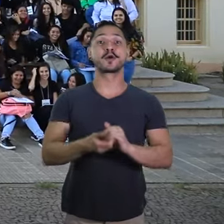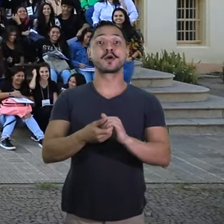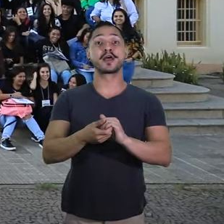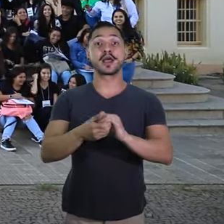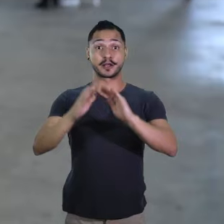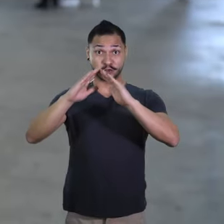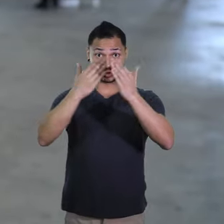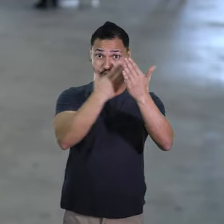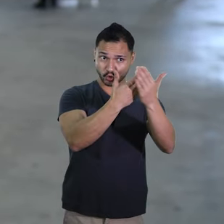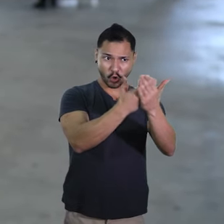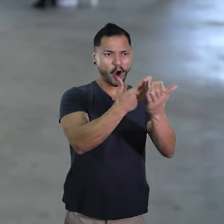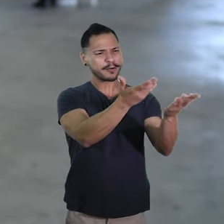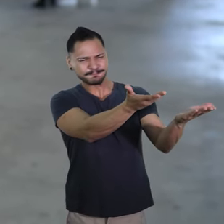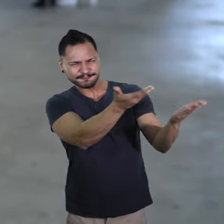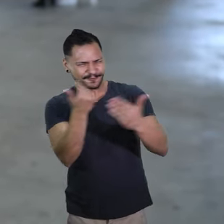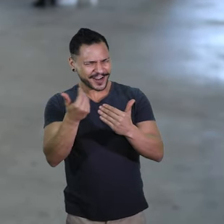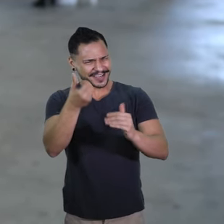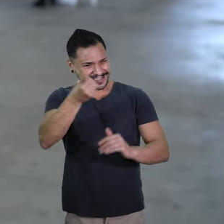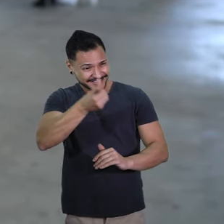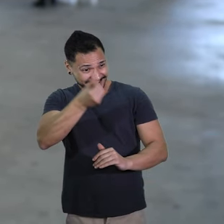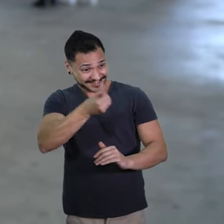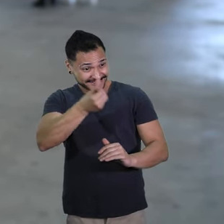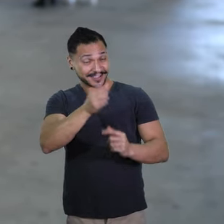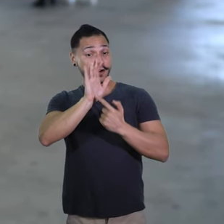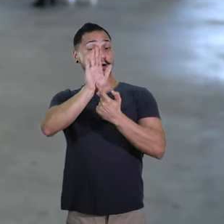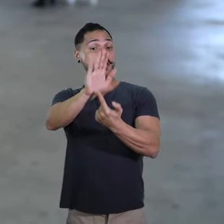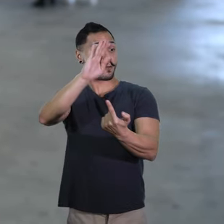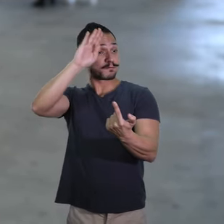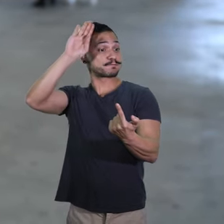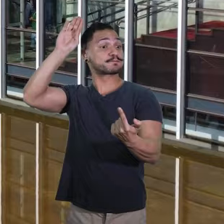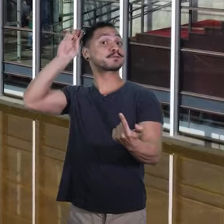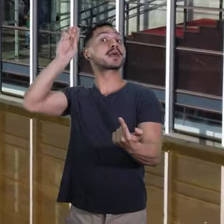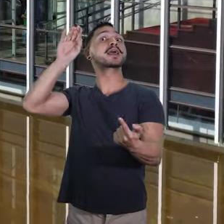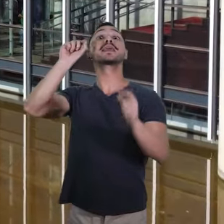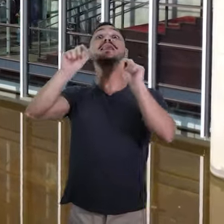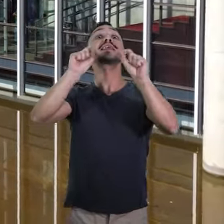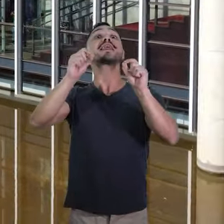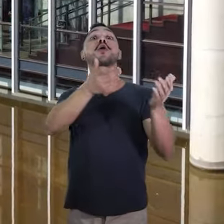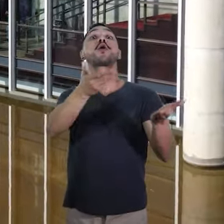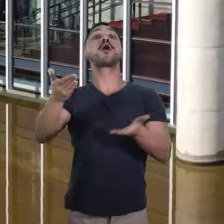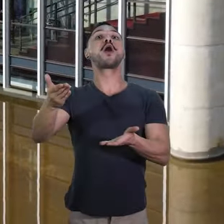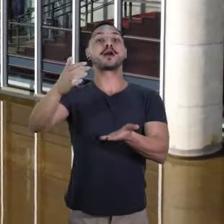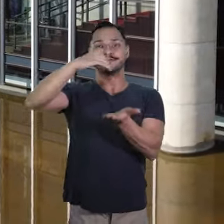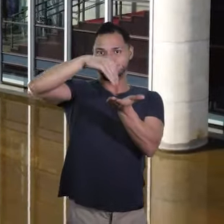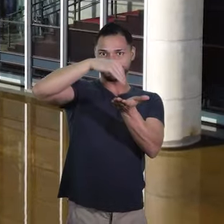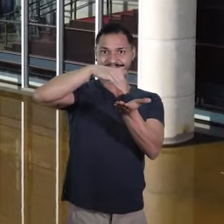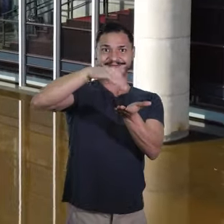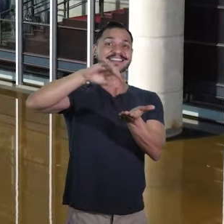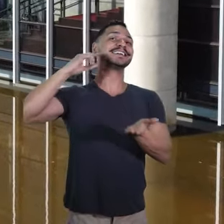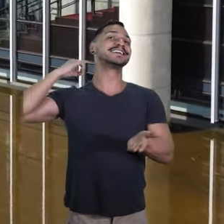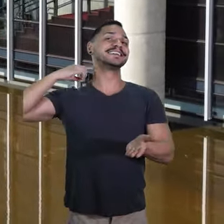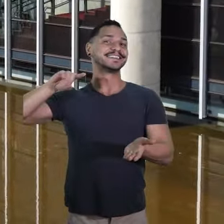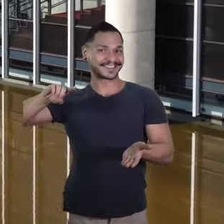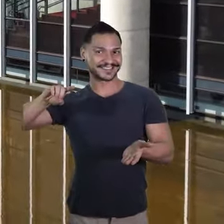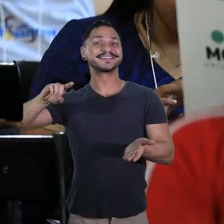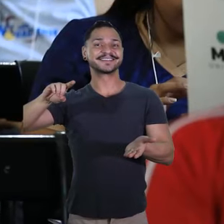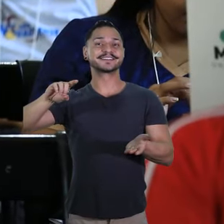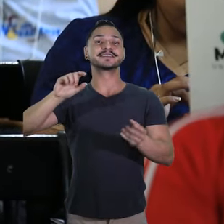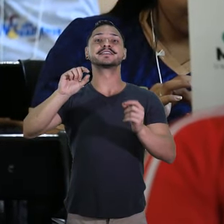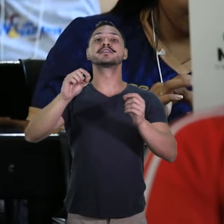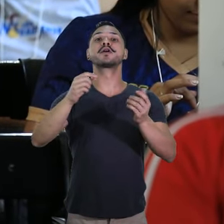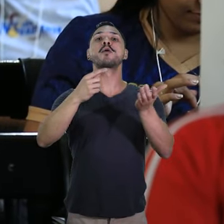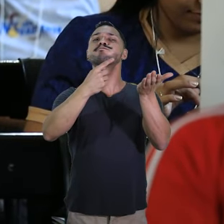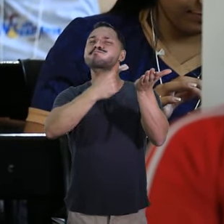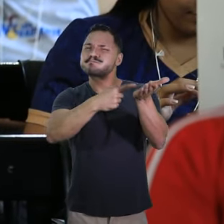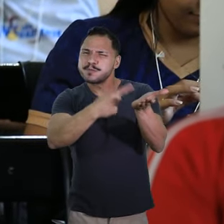O convite às escolas para participar da sexta edição da Mostra Universitária UFV foi feito pela Secretaria de Educação do Estado de Minas Gerais. E